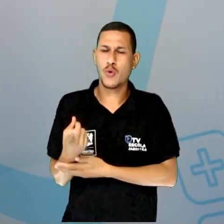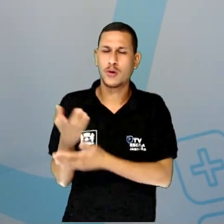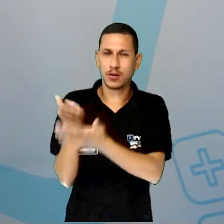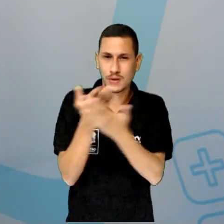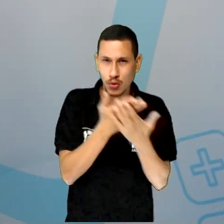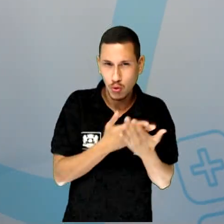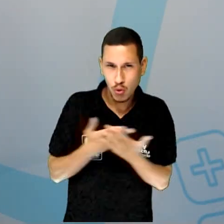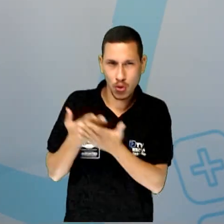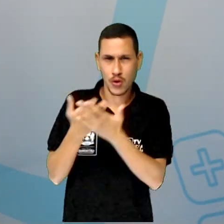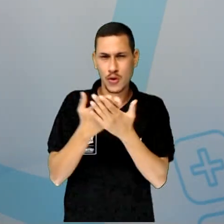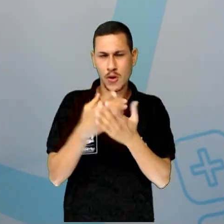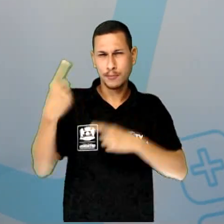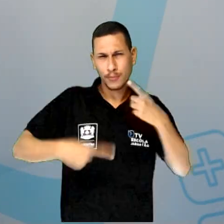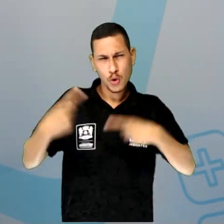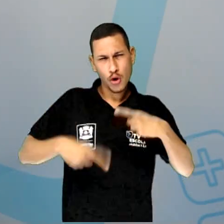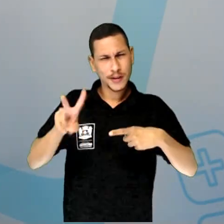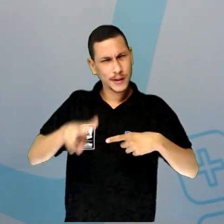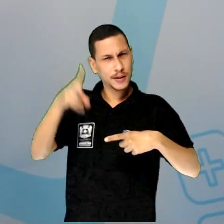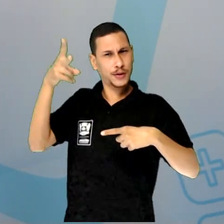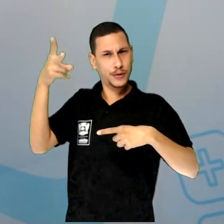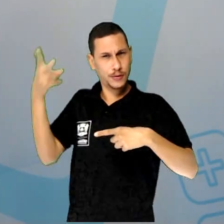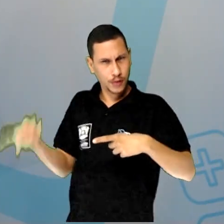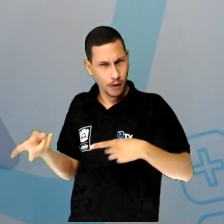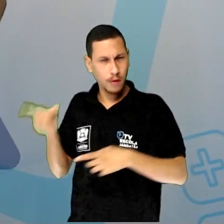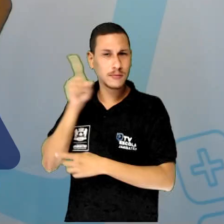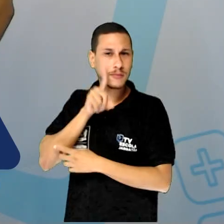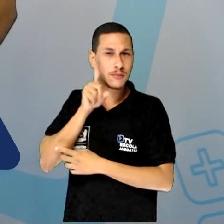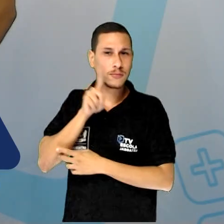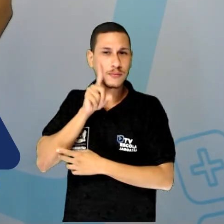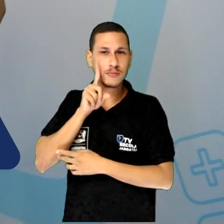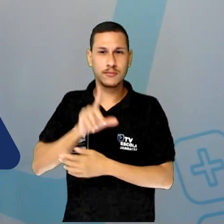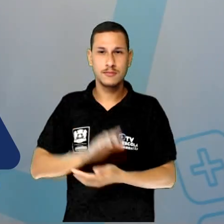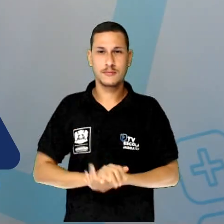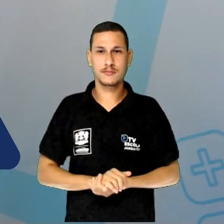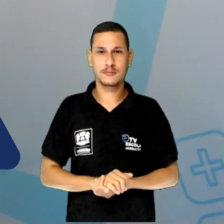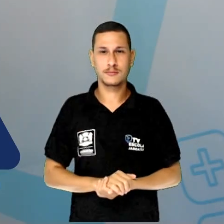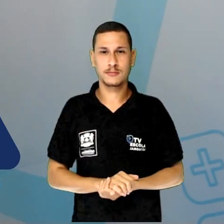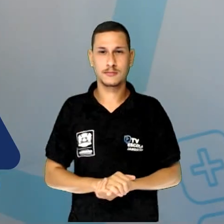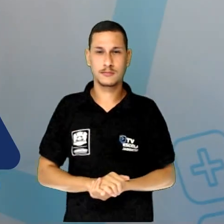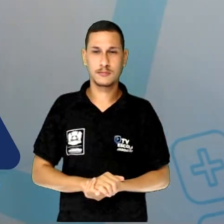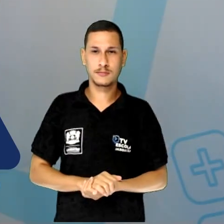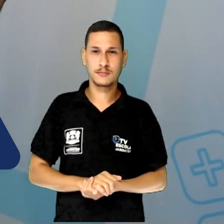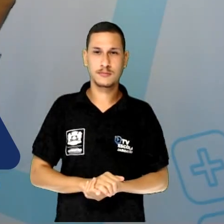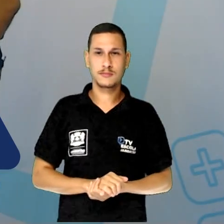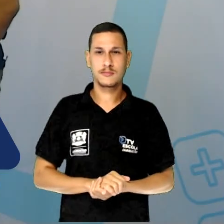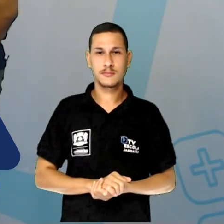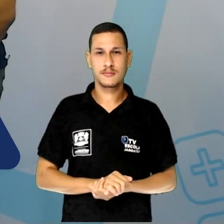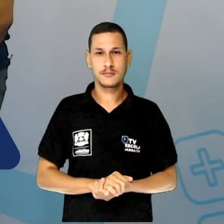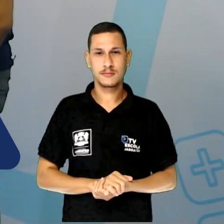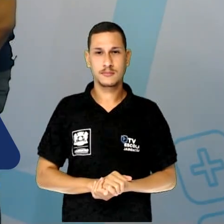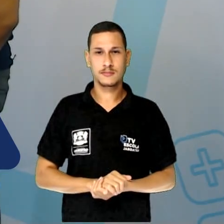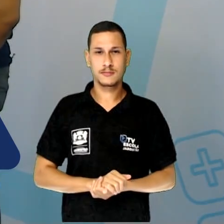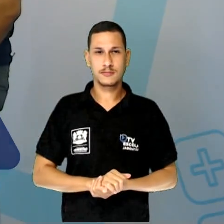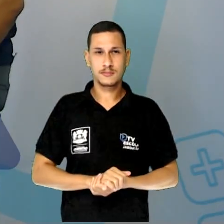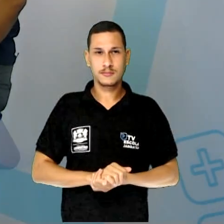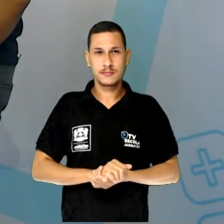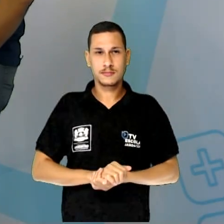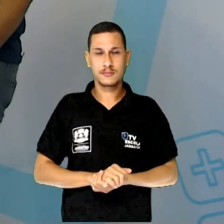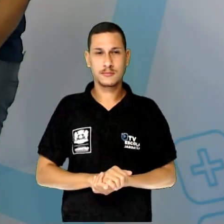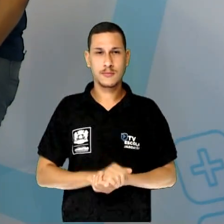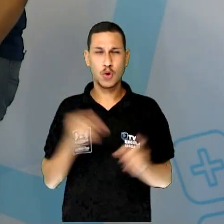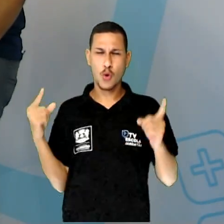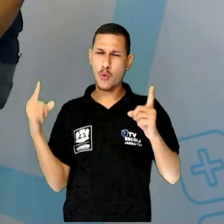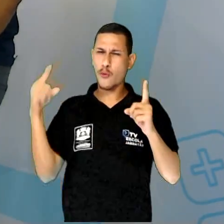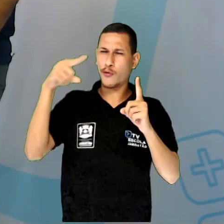política externa nos Estados Unidos da América. Então vamos lá para o primeiro slide aqui nosso. A gente vai ter aqui o